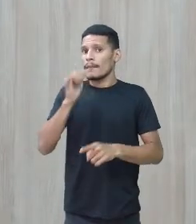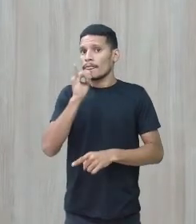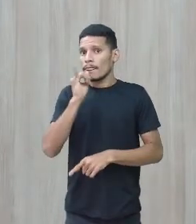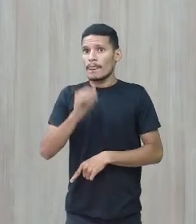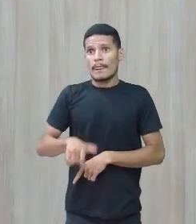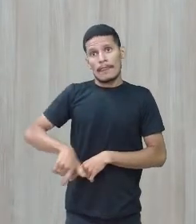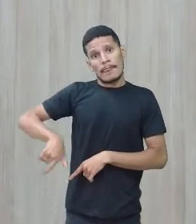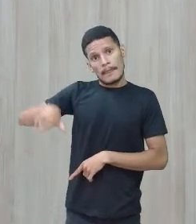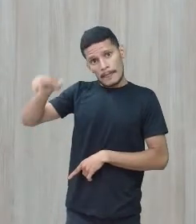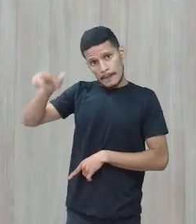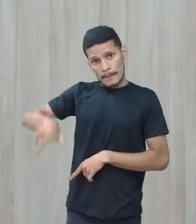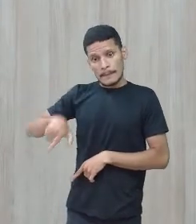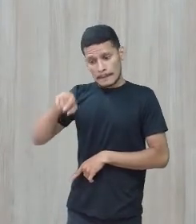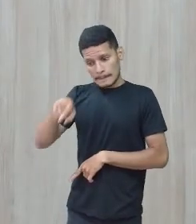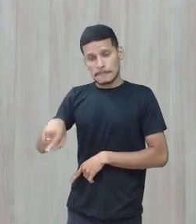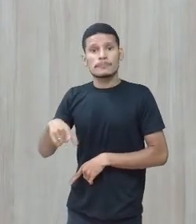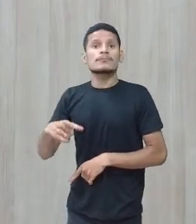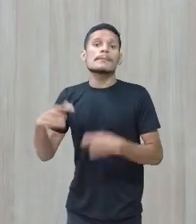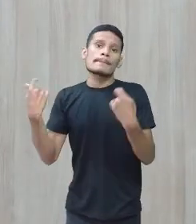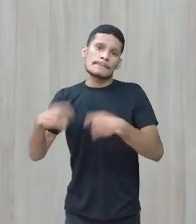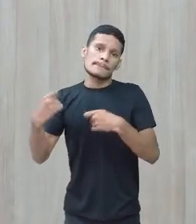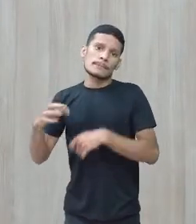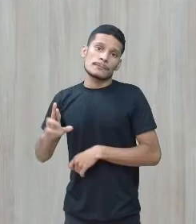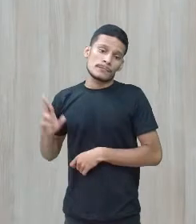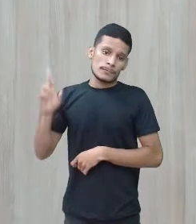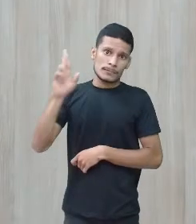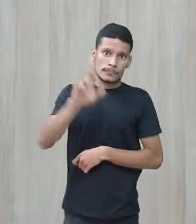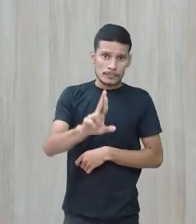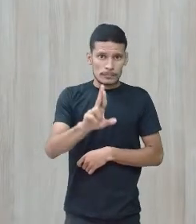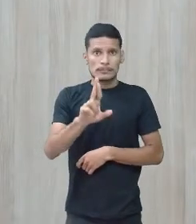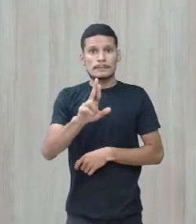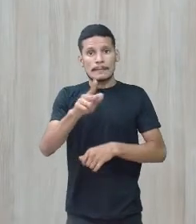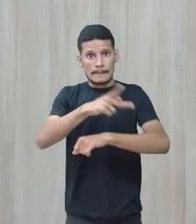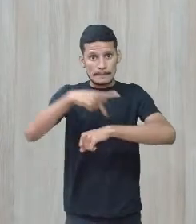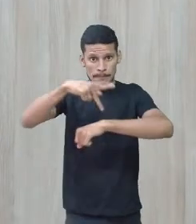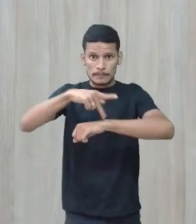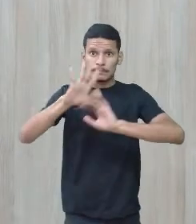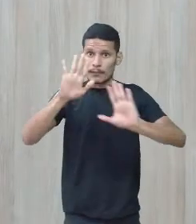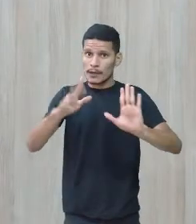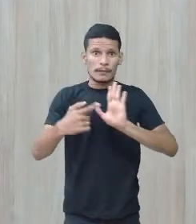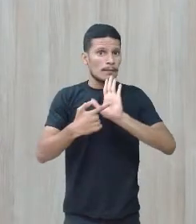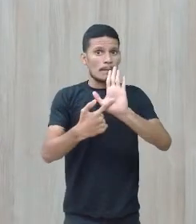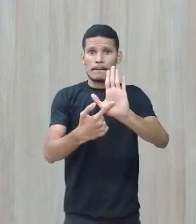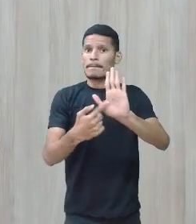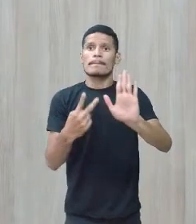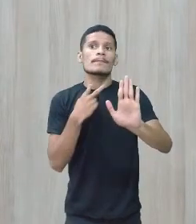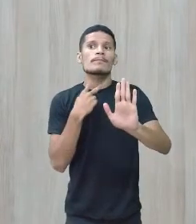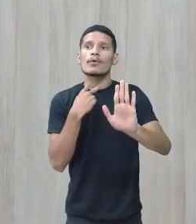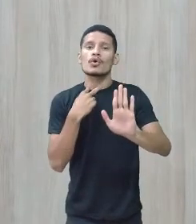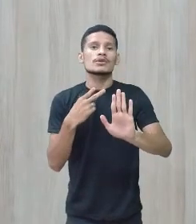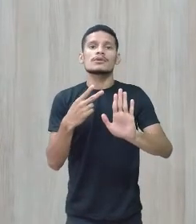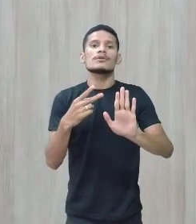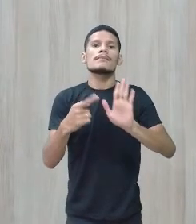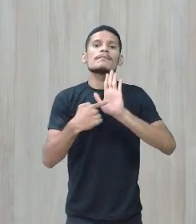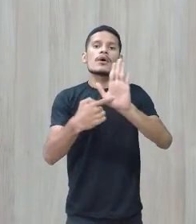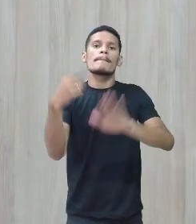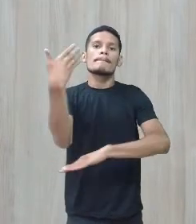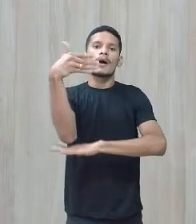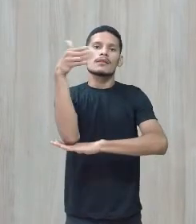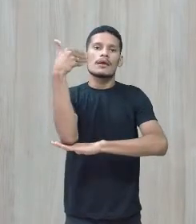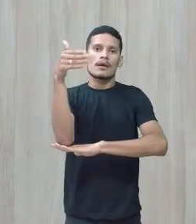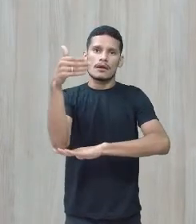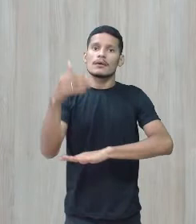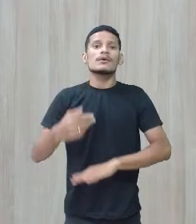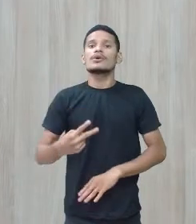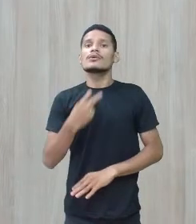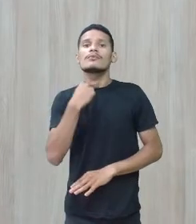tinham que representar o país sem expor a bandeira. Então, por exemplo, eles